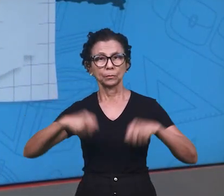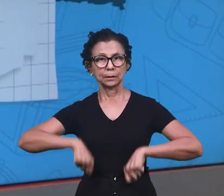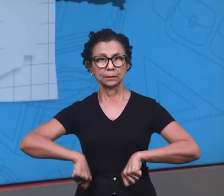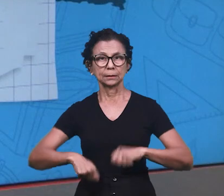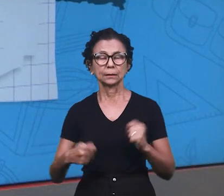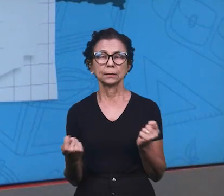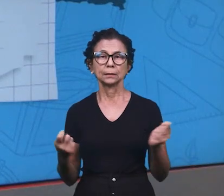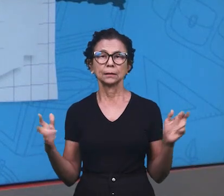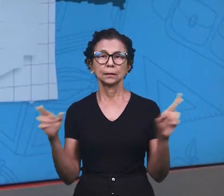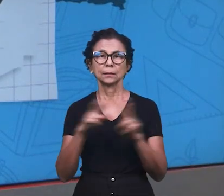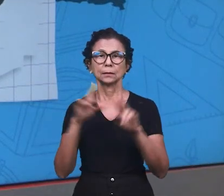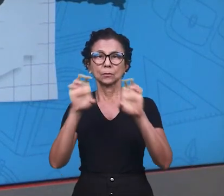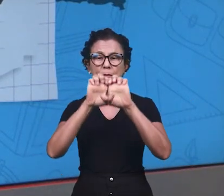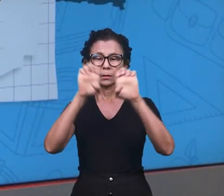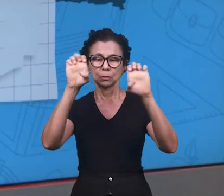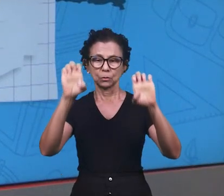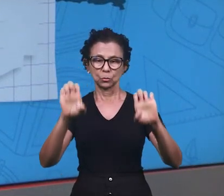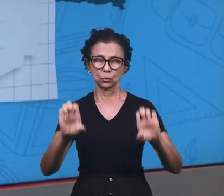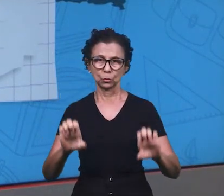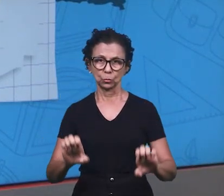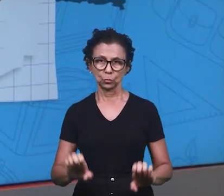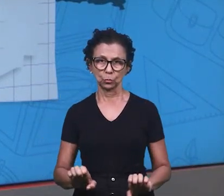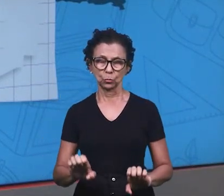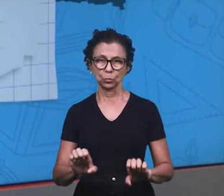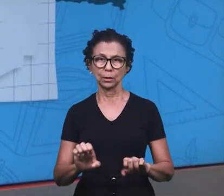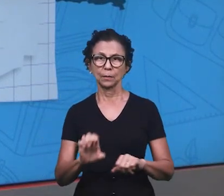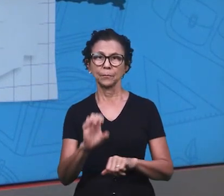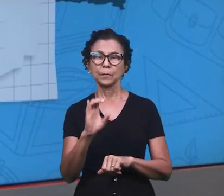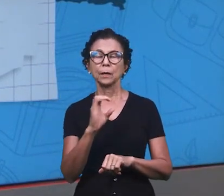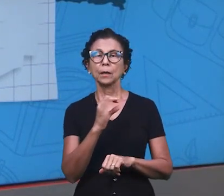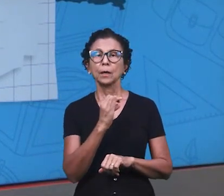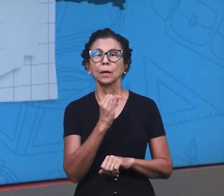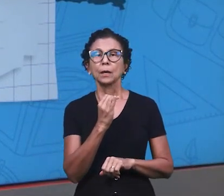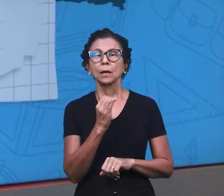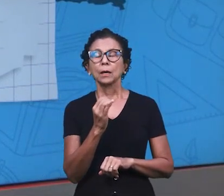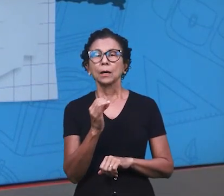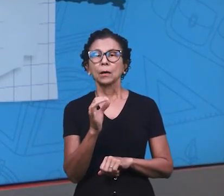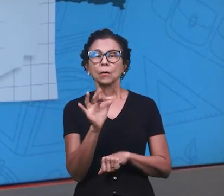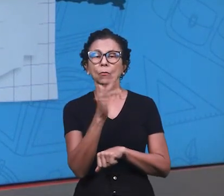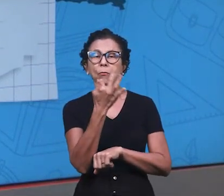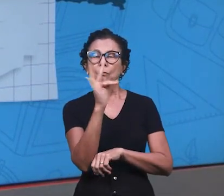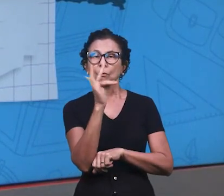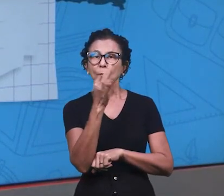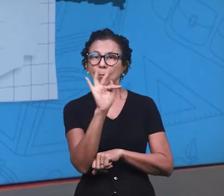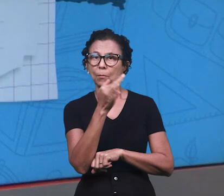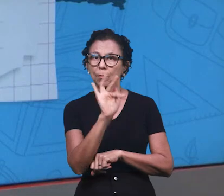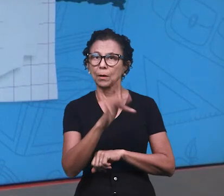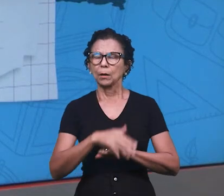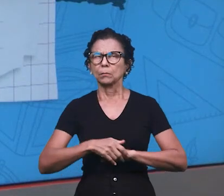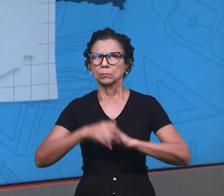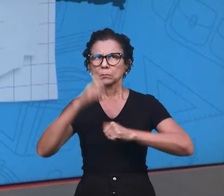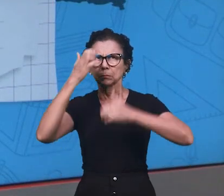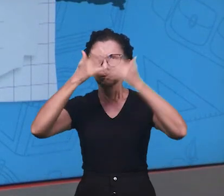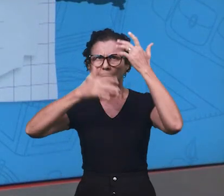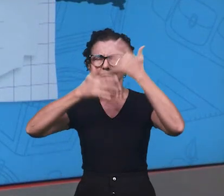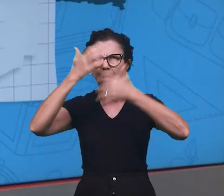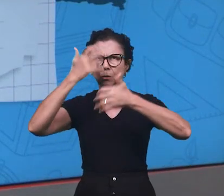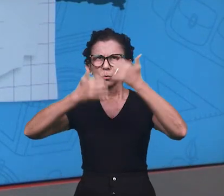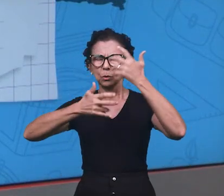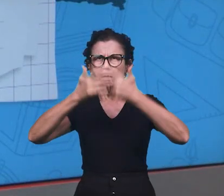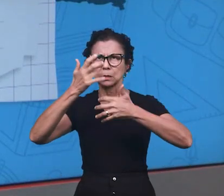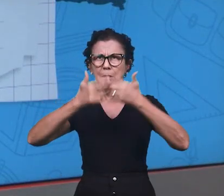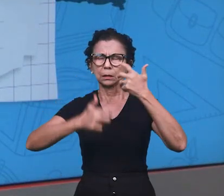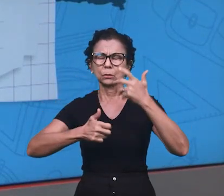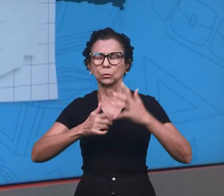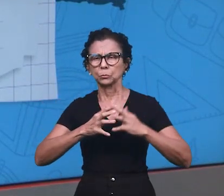estruturação lógica e formal entre as partes da redação. Olha só. Raciocínio lógico, produzindo sentido. Lembra que você